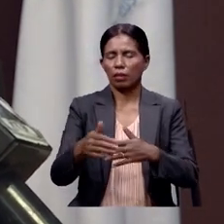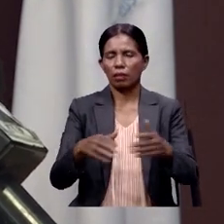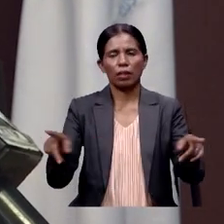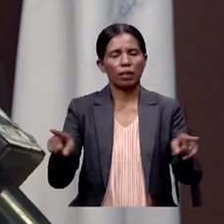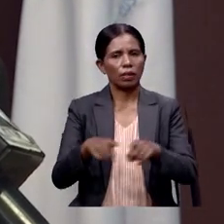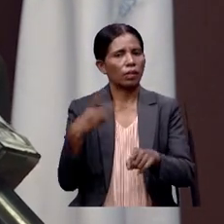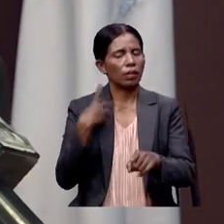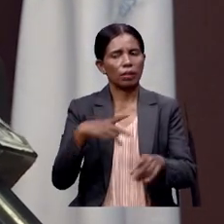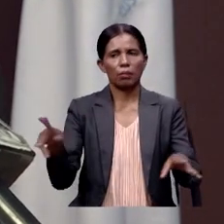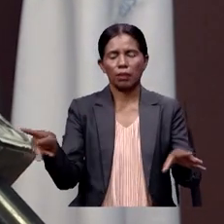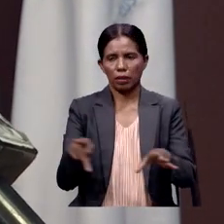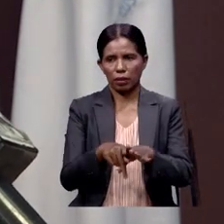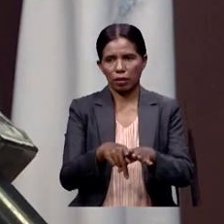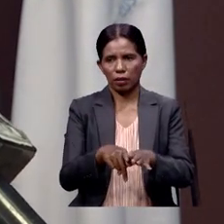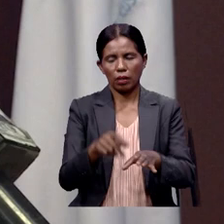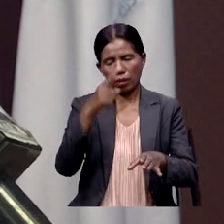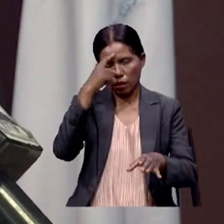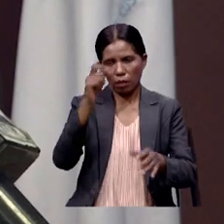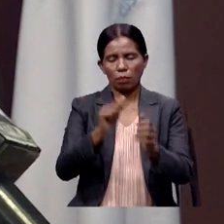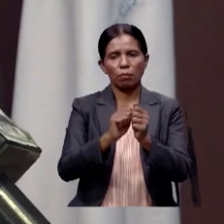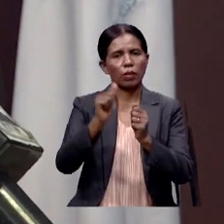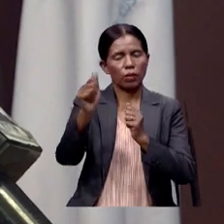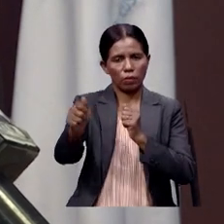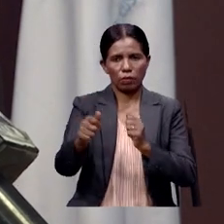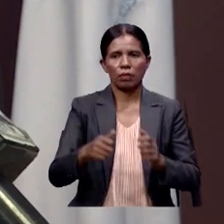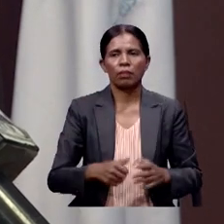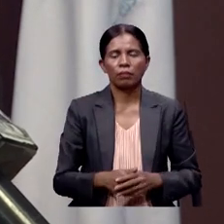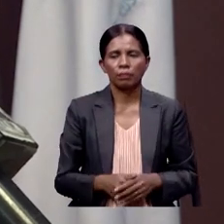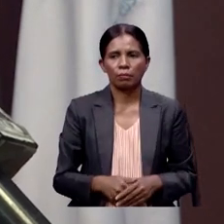itala marca presença, também do Gobo Cirne Roto. E